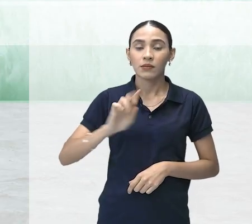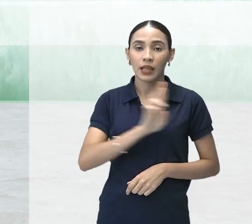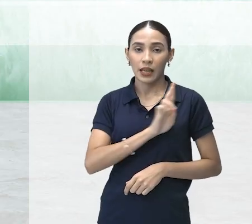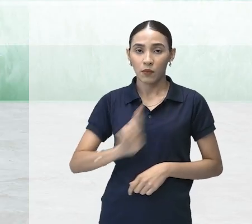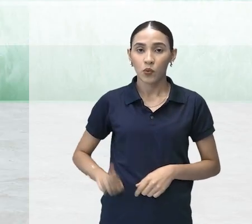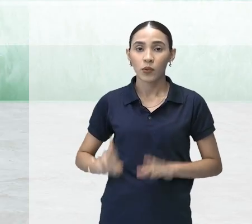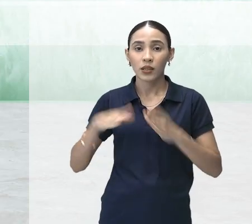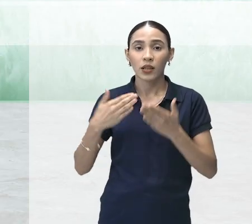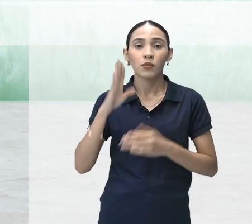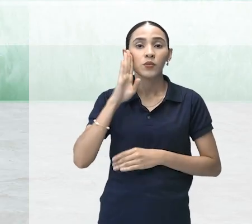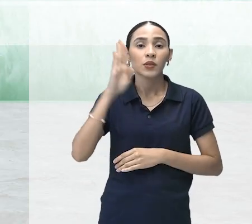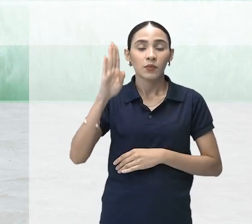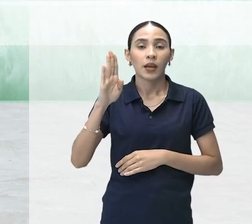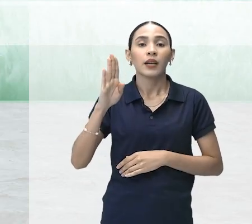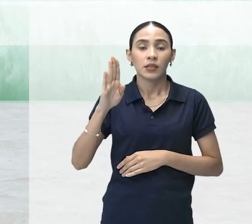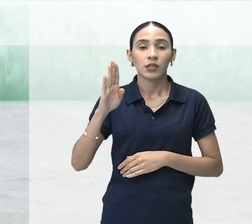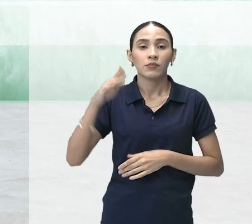candidatos em